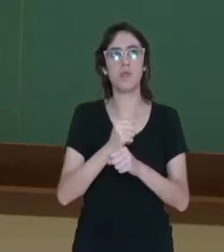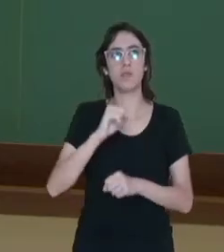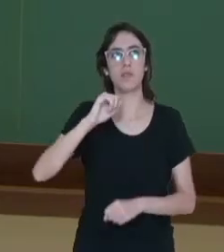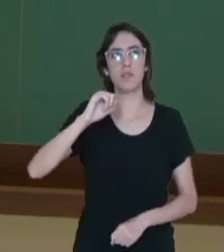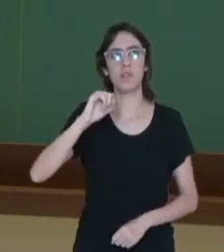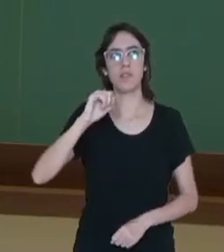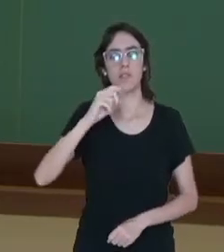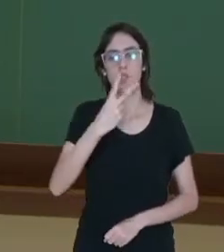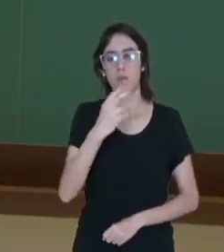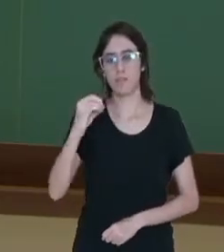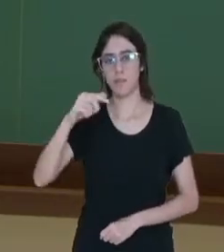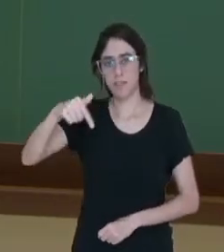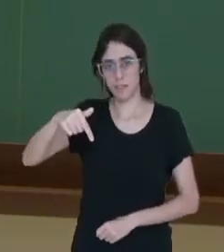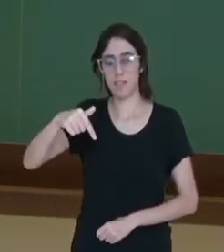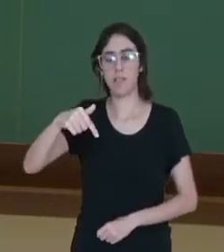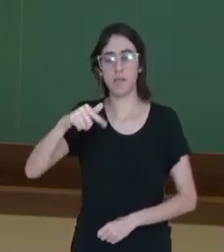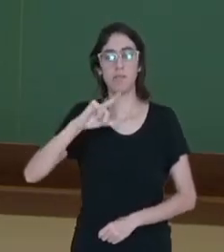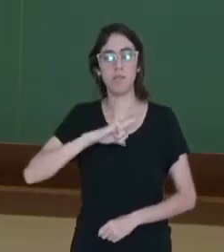que durou até